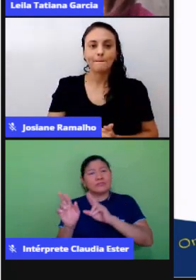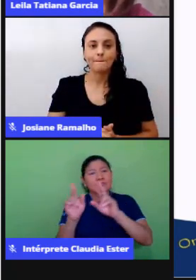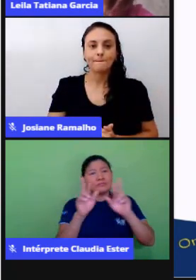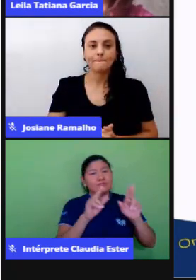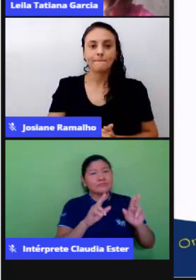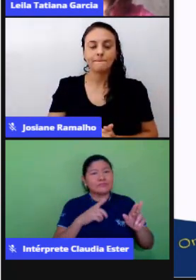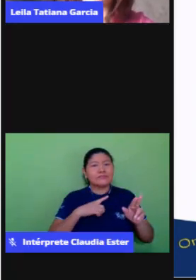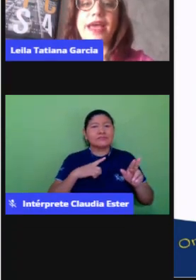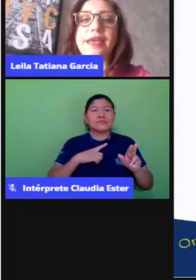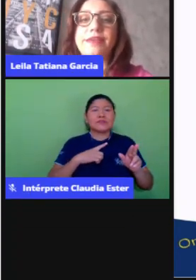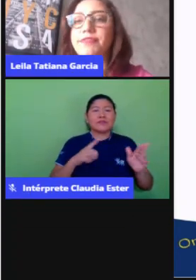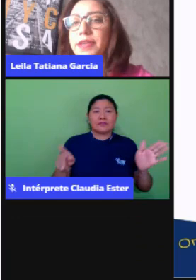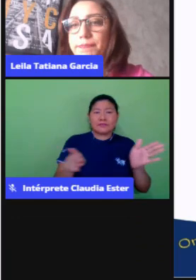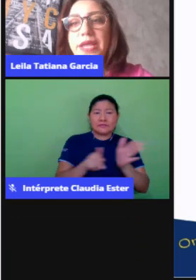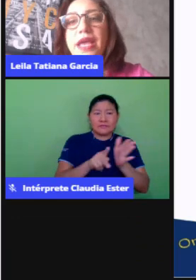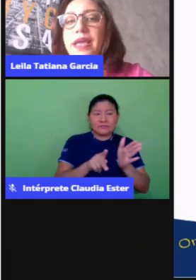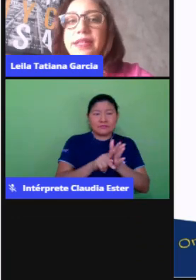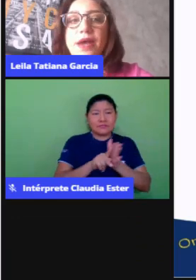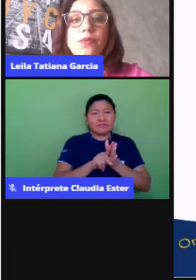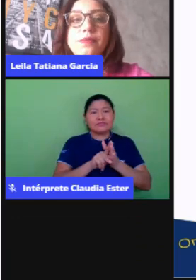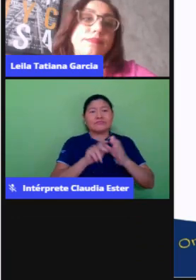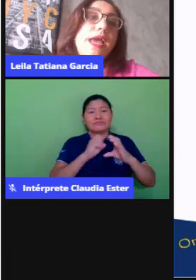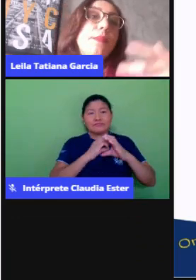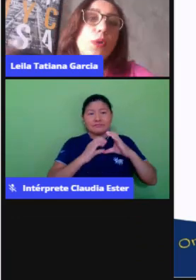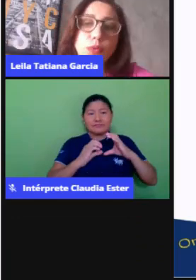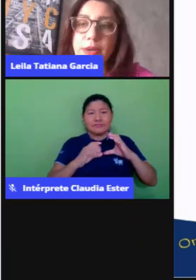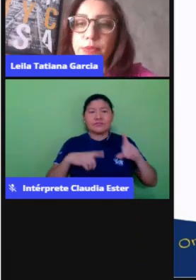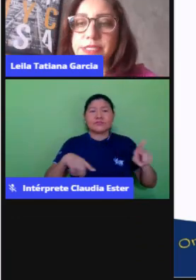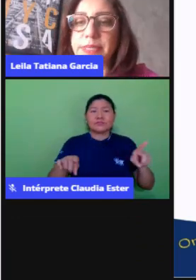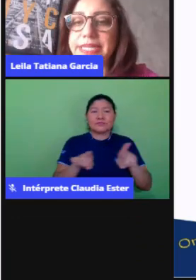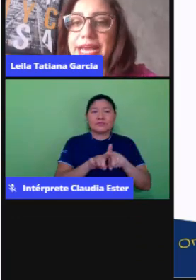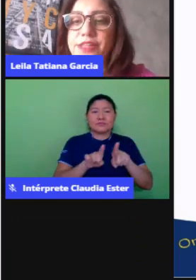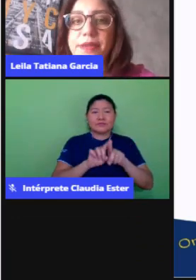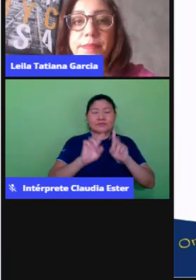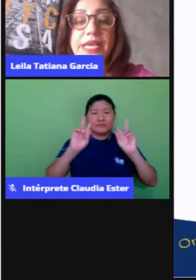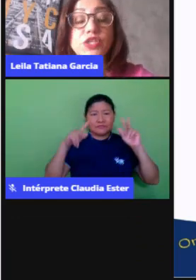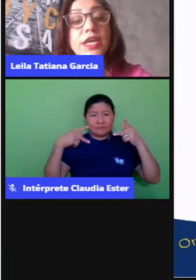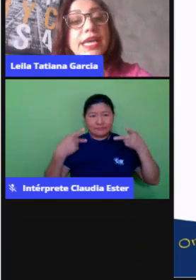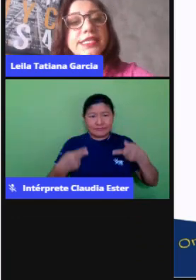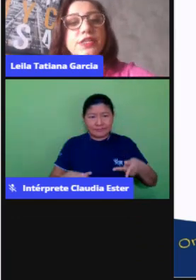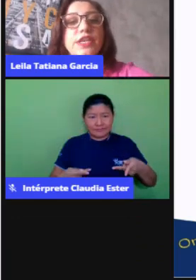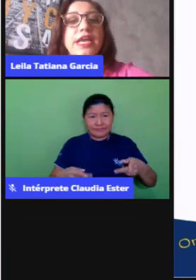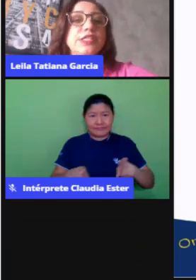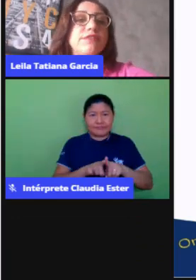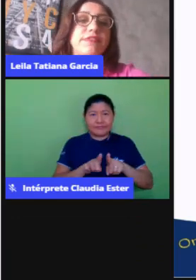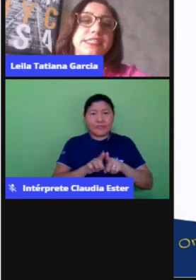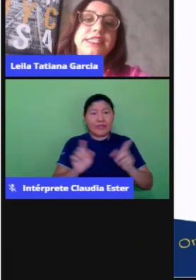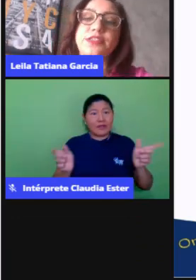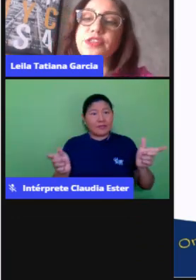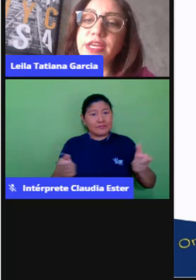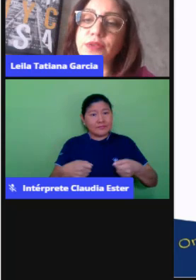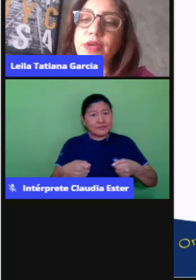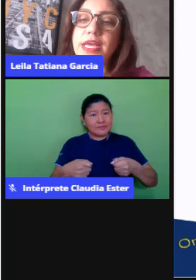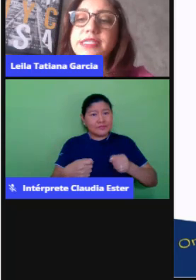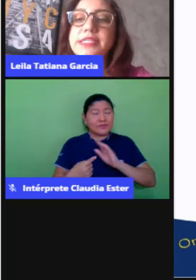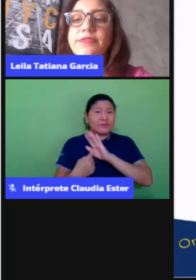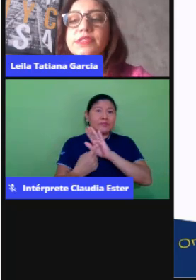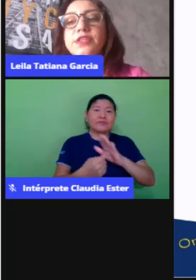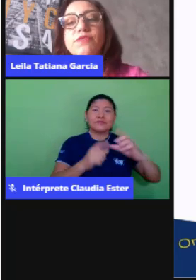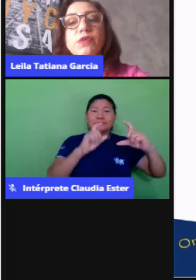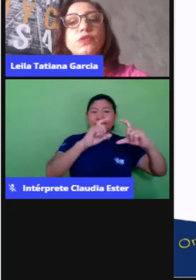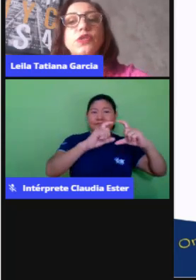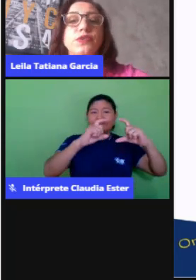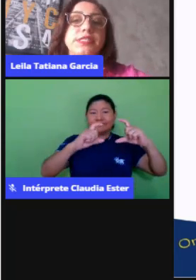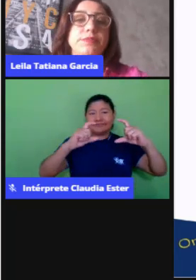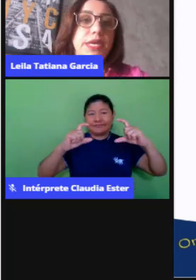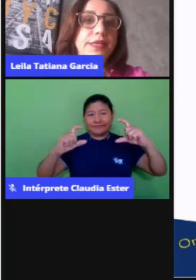seres vivos, enfim. Então, é uma outra possibilidade também. Só que essa tirinha ela só faz sentido se